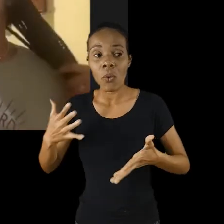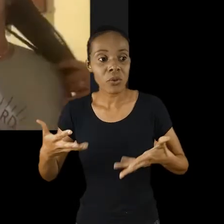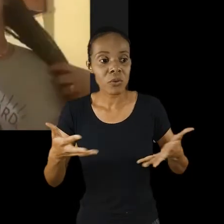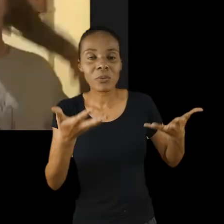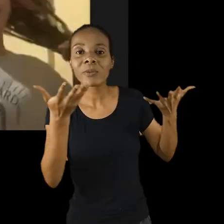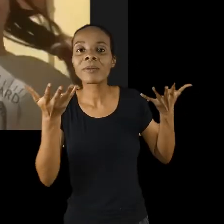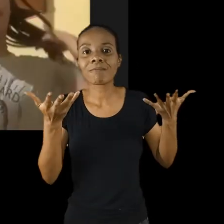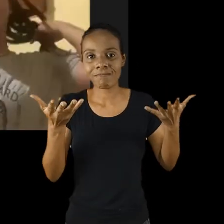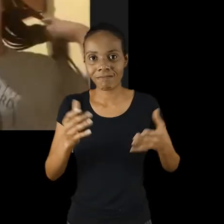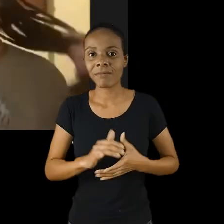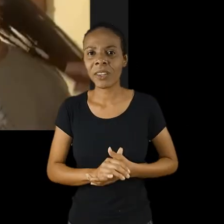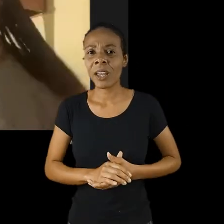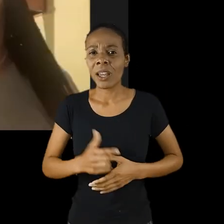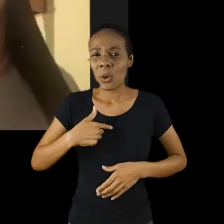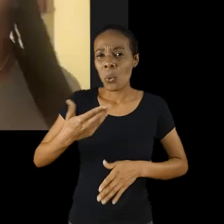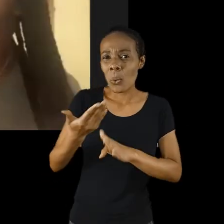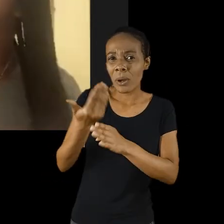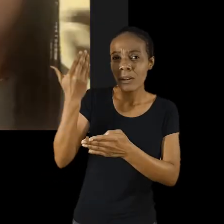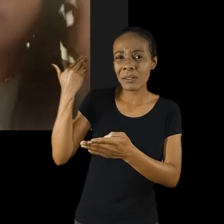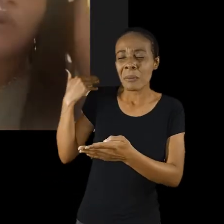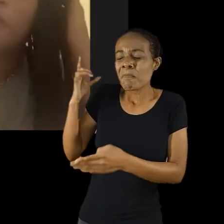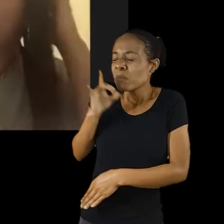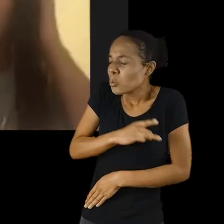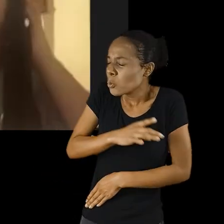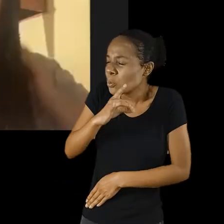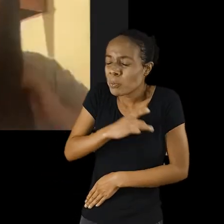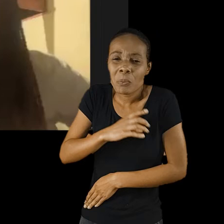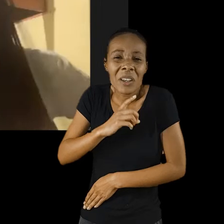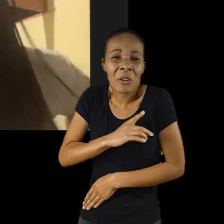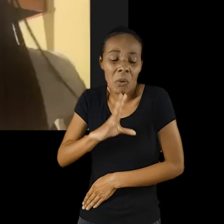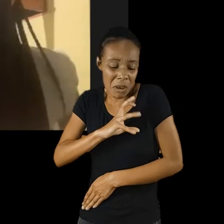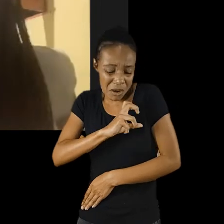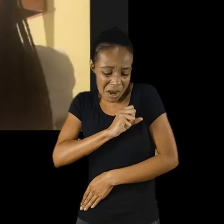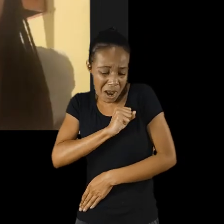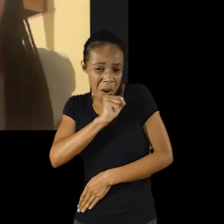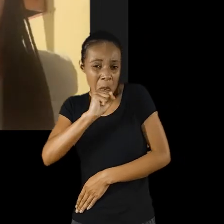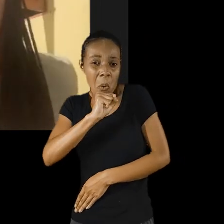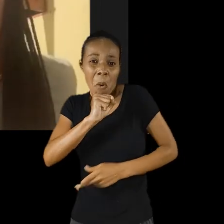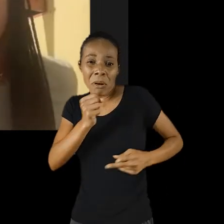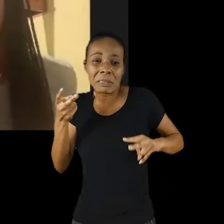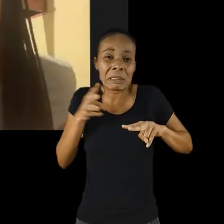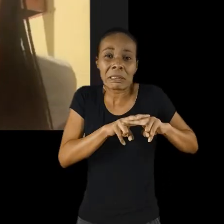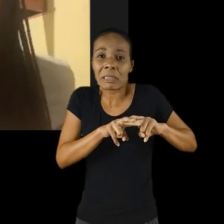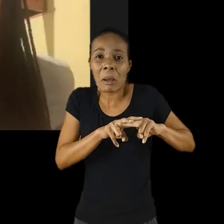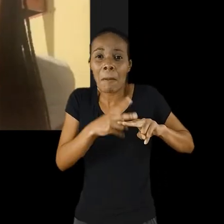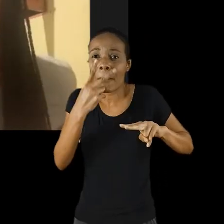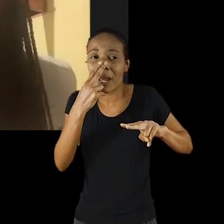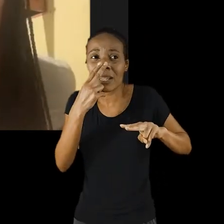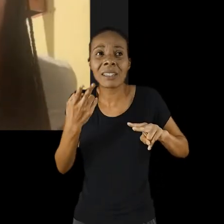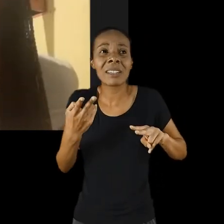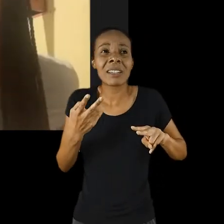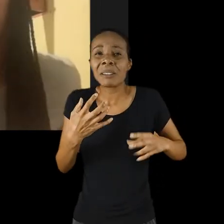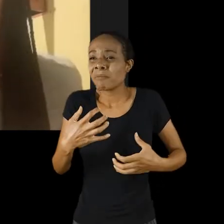muito medo de ser refém de um amor, sabe? Eu tinha muito medo de ficar por não ter sido